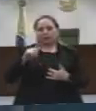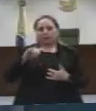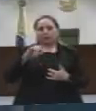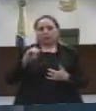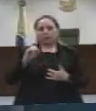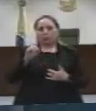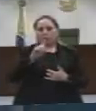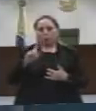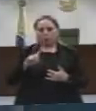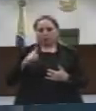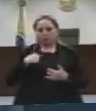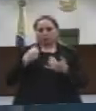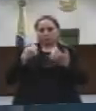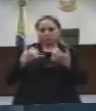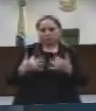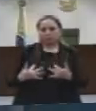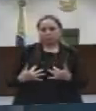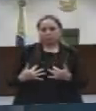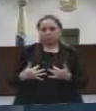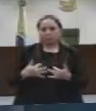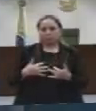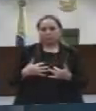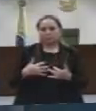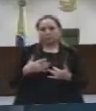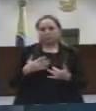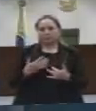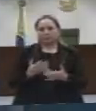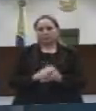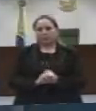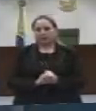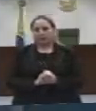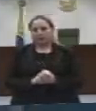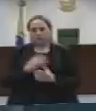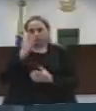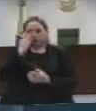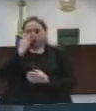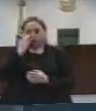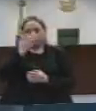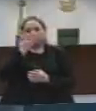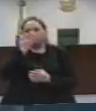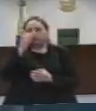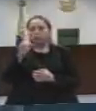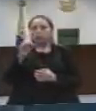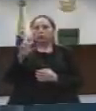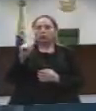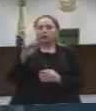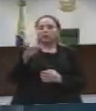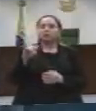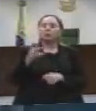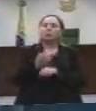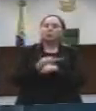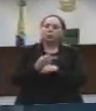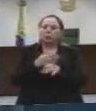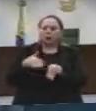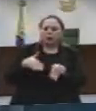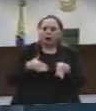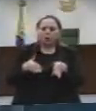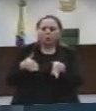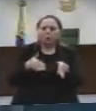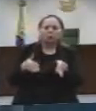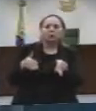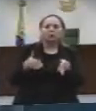Supremo terá um enfrentamento na FB do mar dorot procurava um caminho O Espantalho um